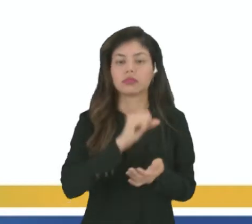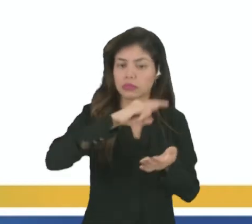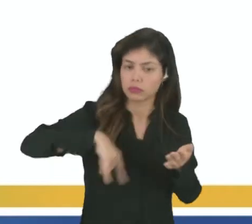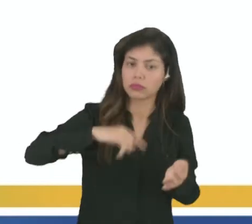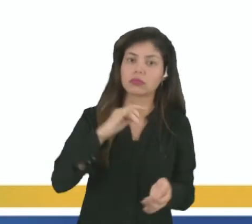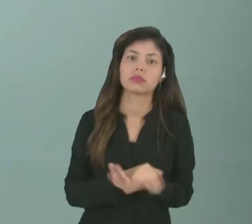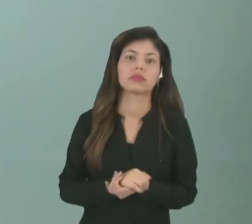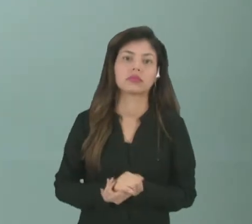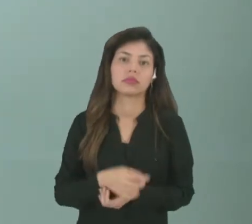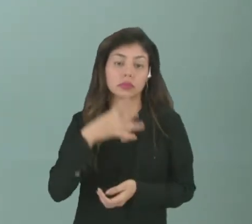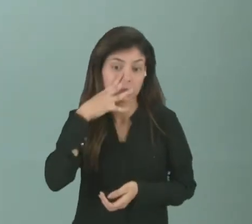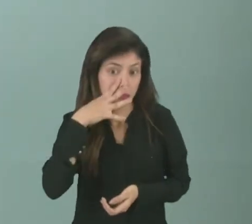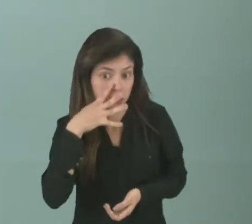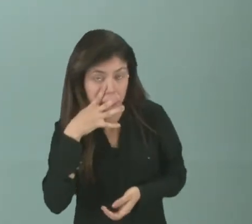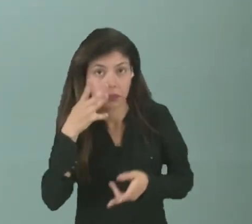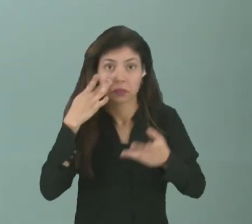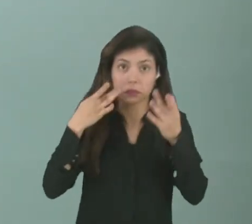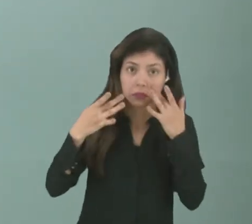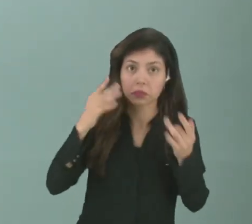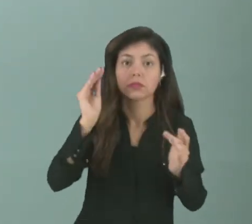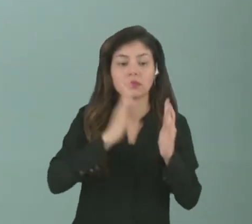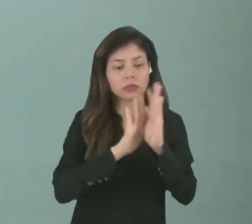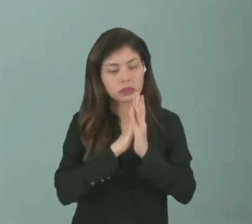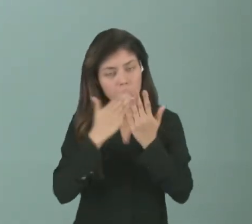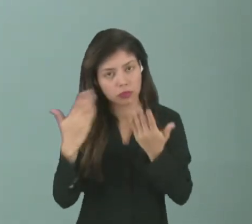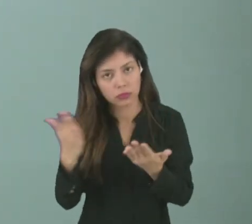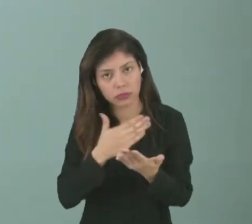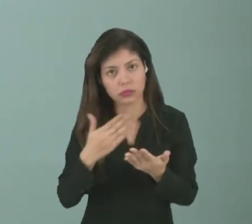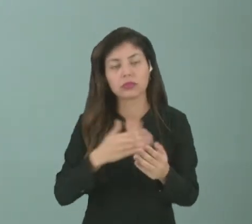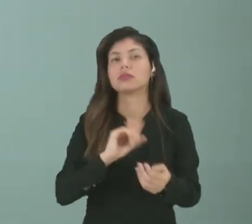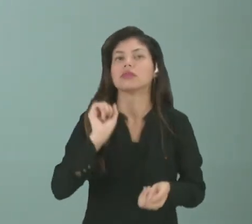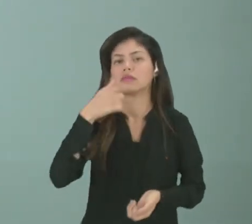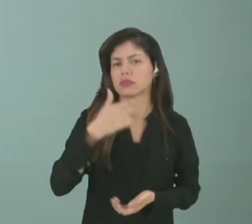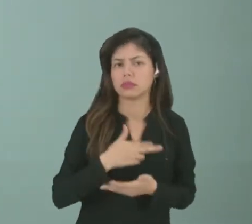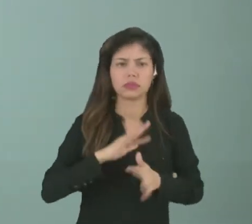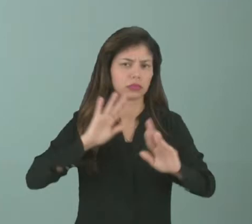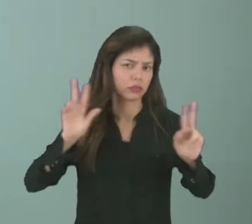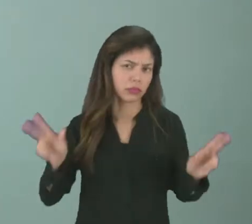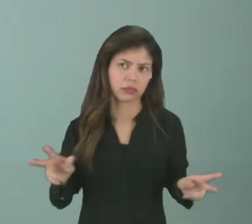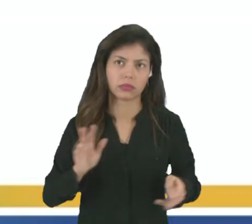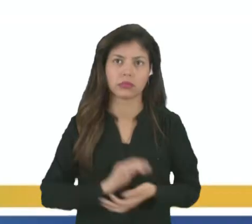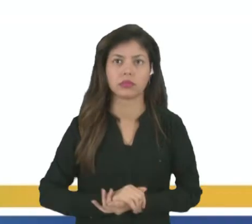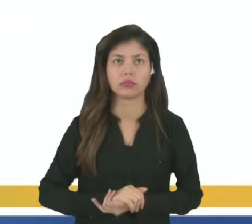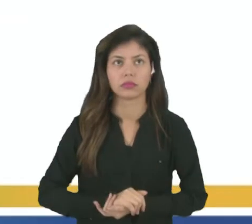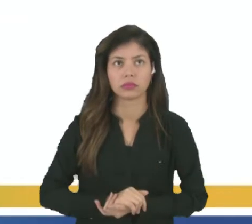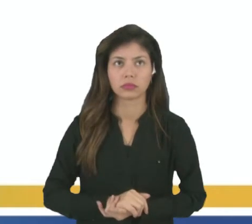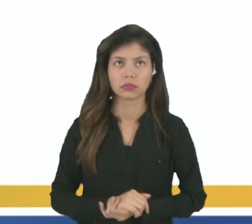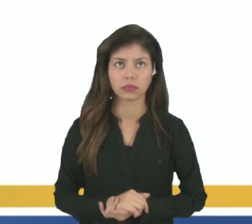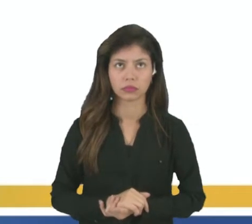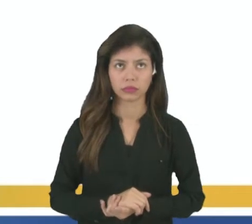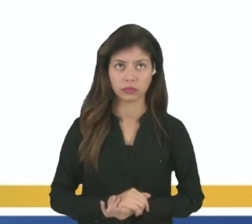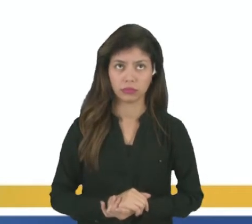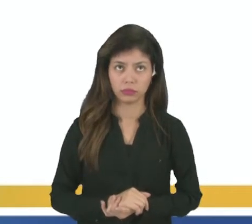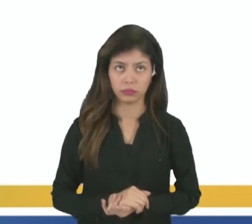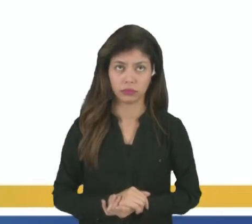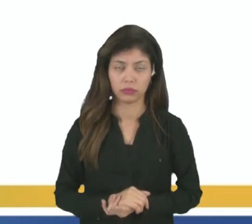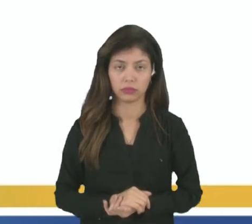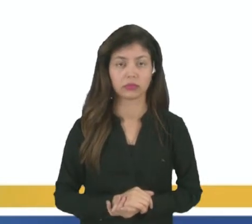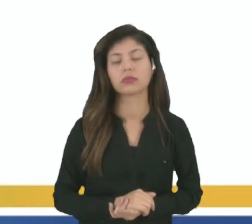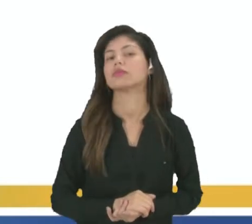documento, uma cena, uma obra, um livro e etc. É bem interessante.